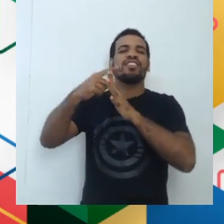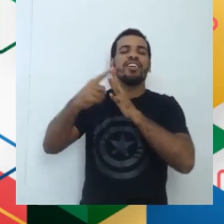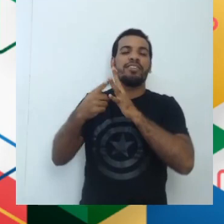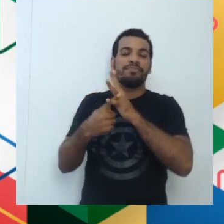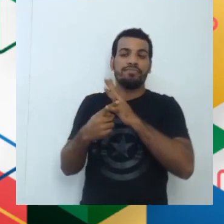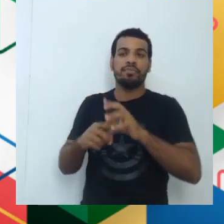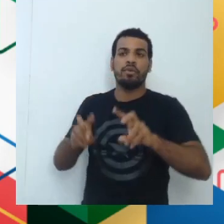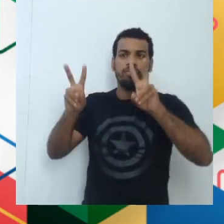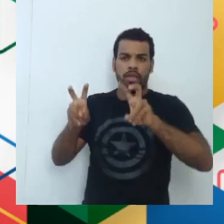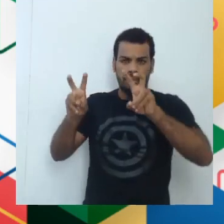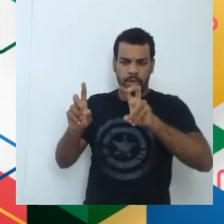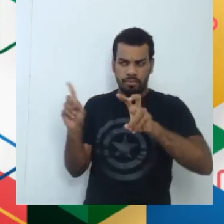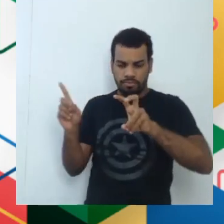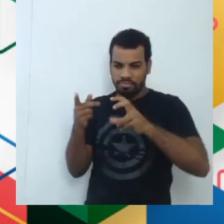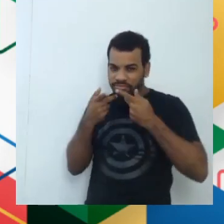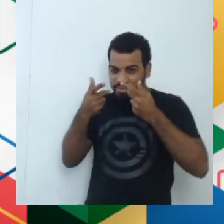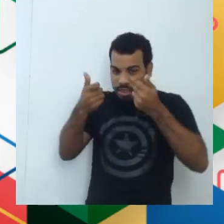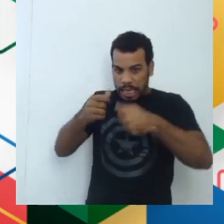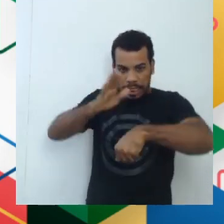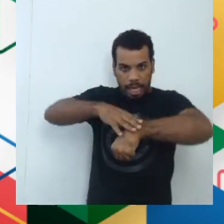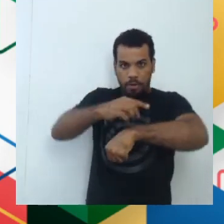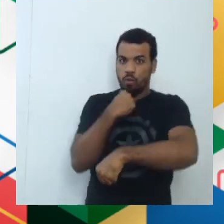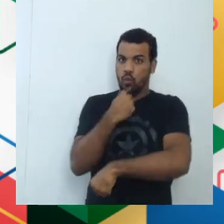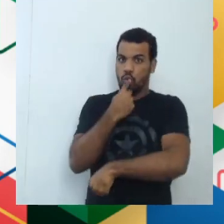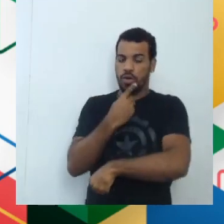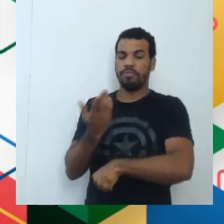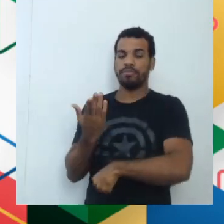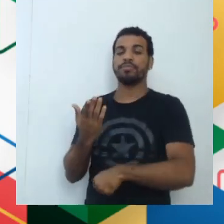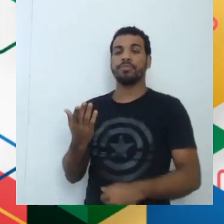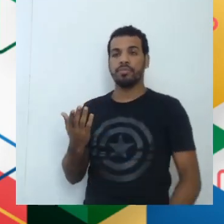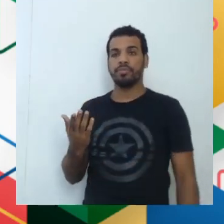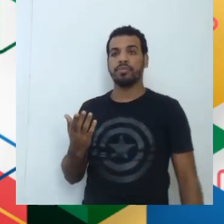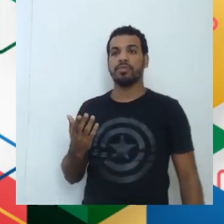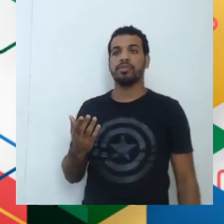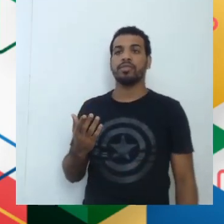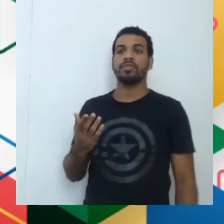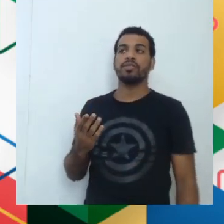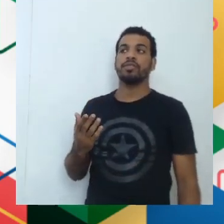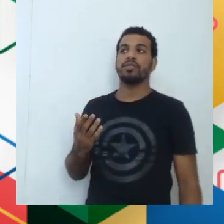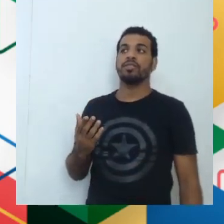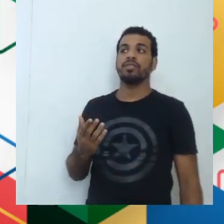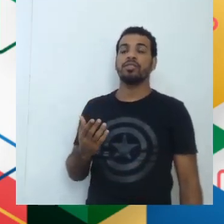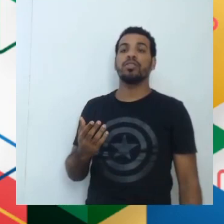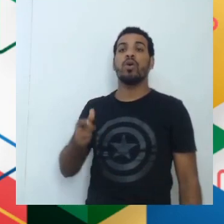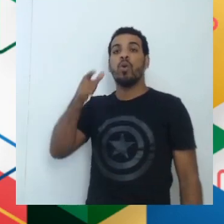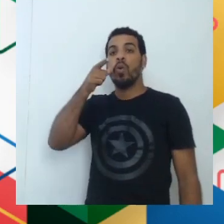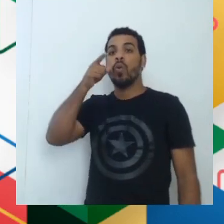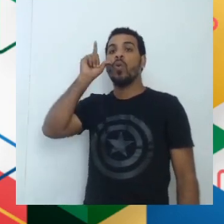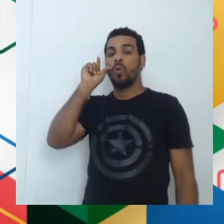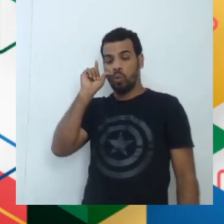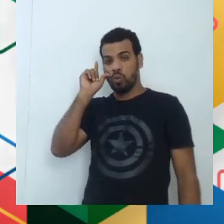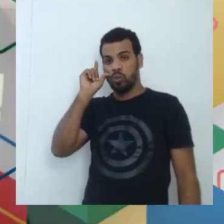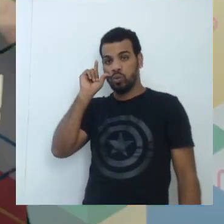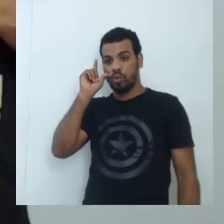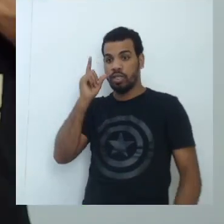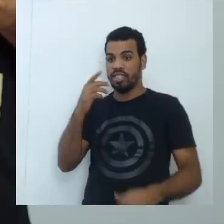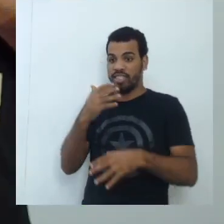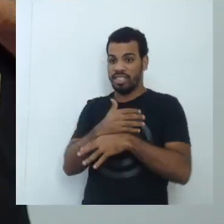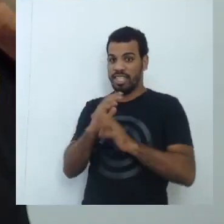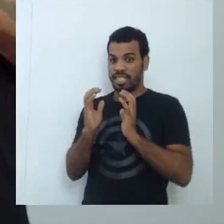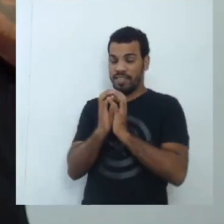esse tema, antes de falar sobre esse tema, porque não vai dar tempo da gente ver as alternativas, já que a gente só tem um minuto, ontem a cidade do